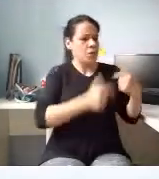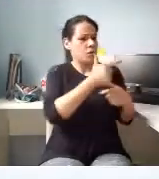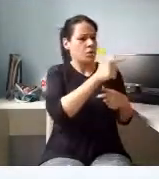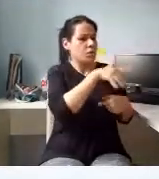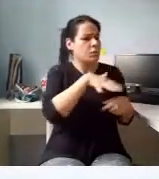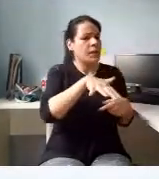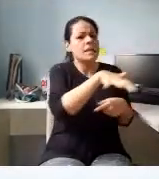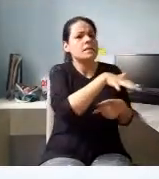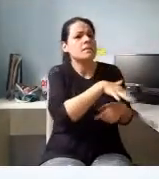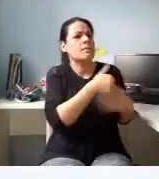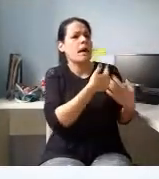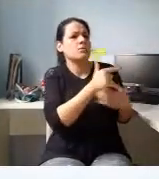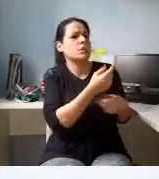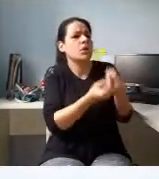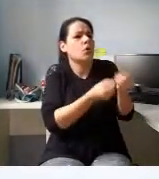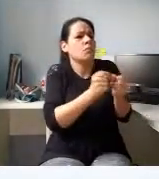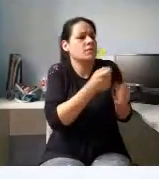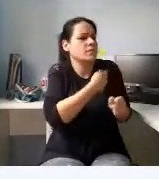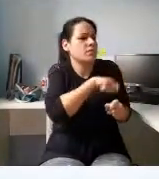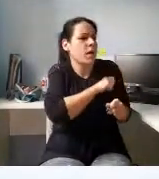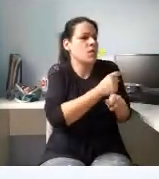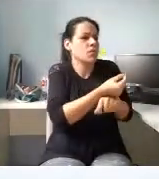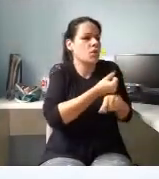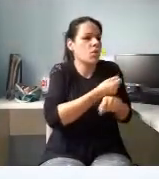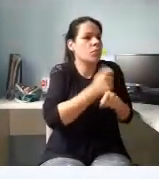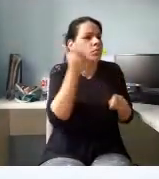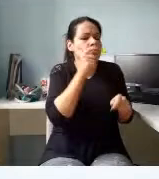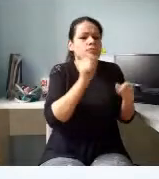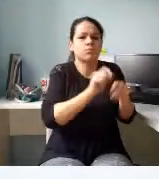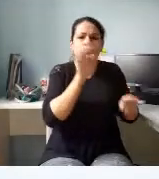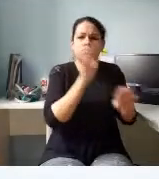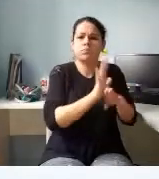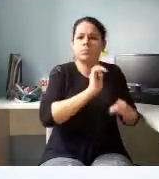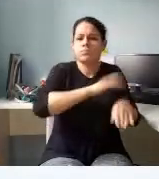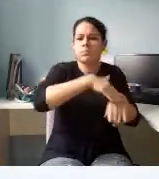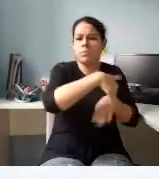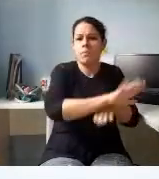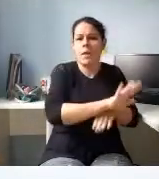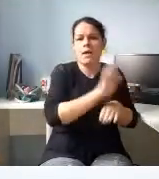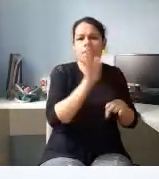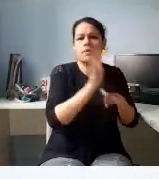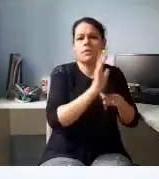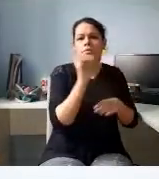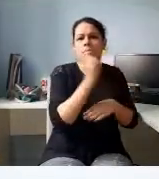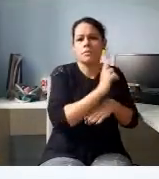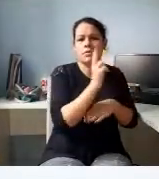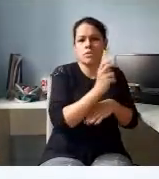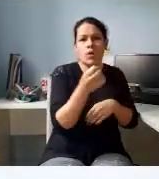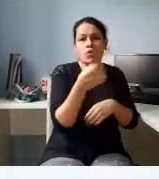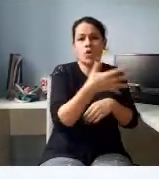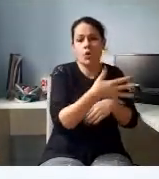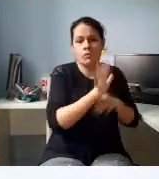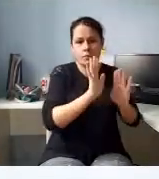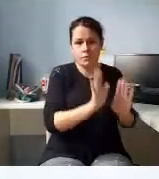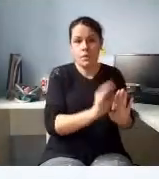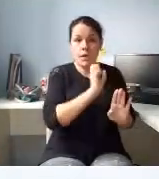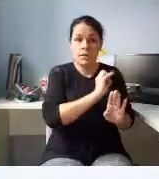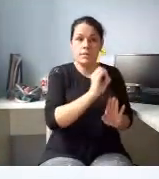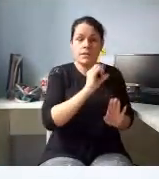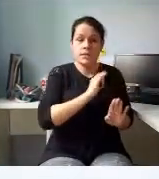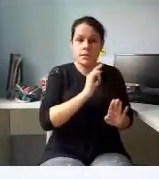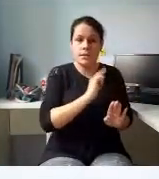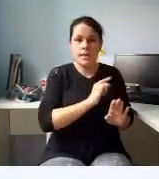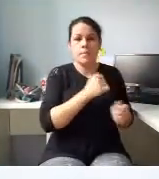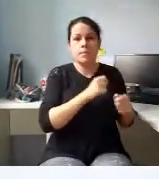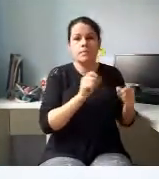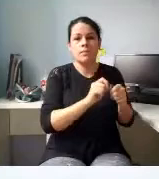espaço fiscal, econômico, enfim, para que possa destinar um novo auxílio emergencial. Caso isso venha a acontecer, seria um auxílio